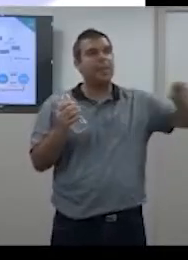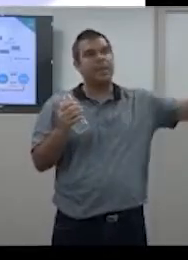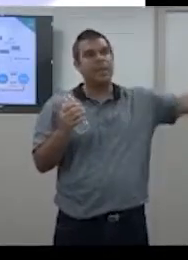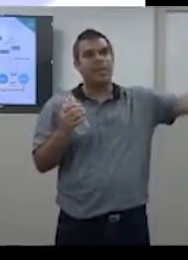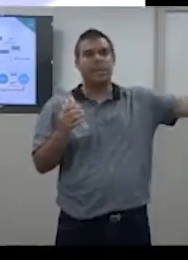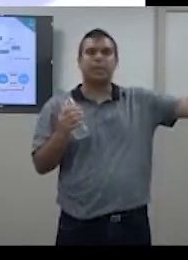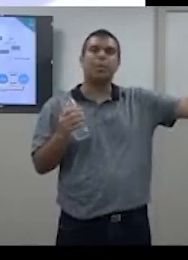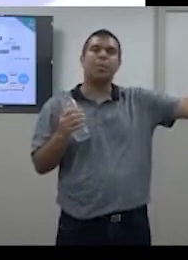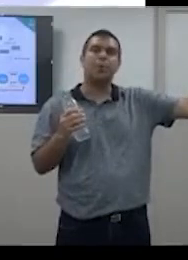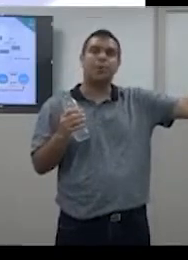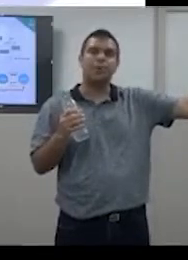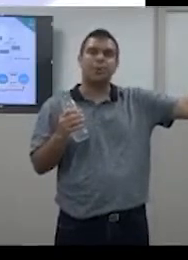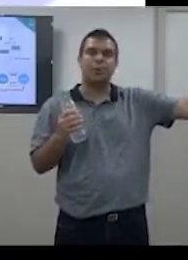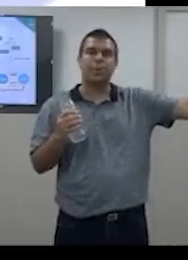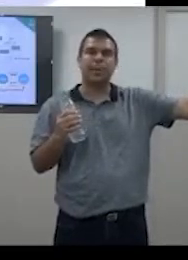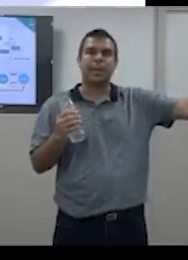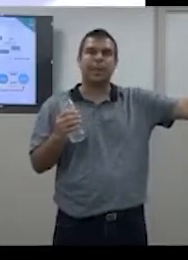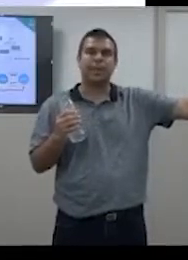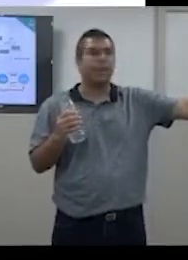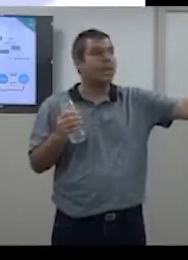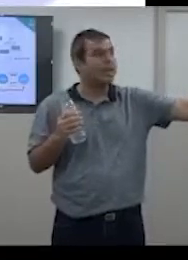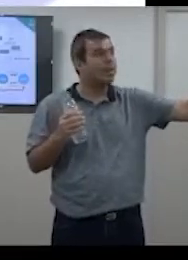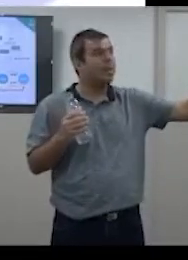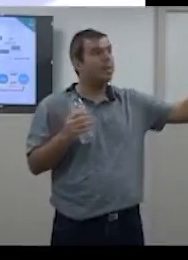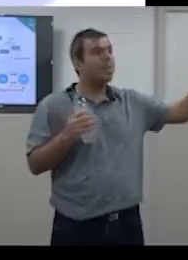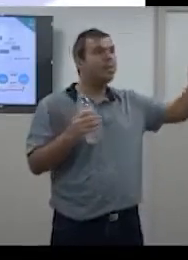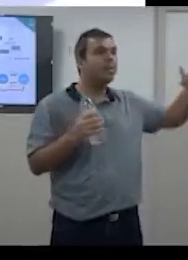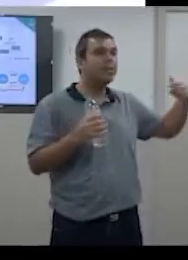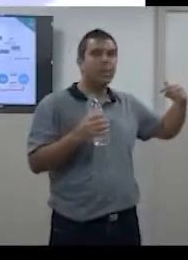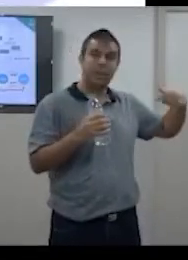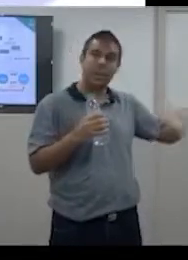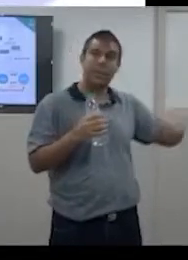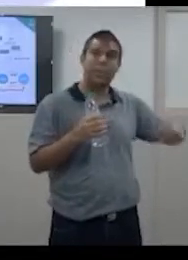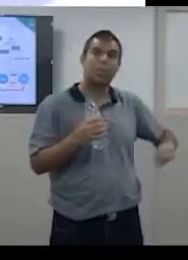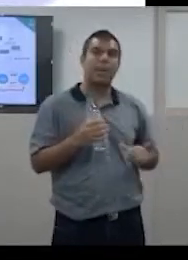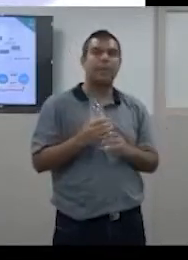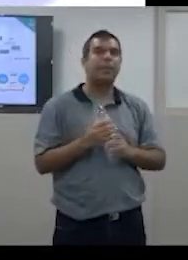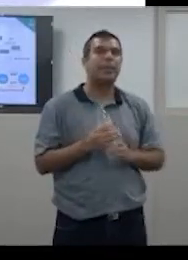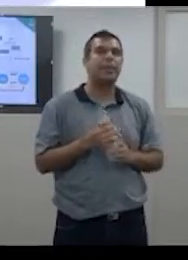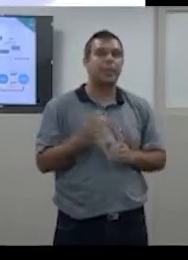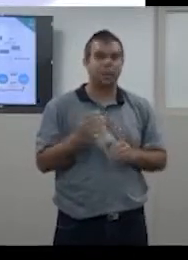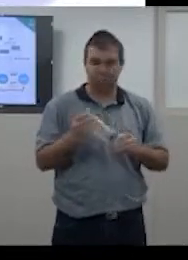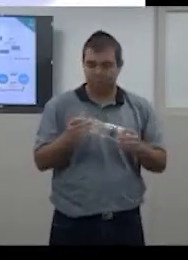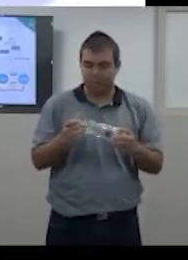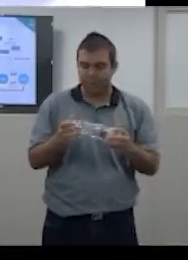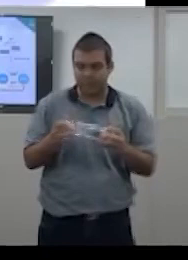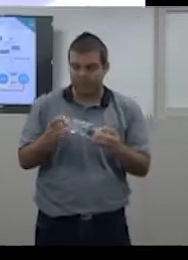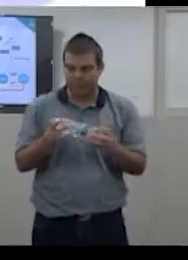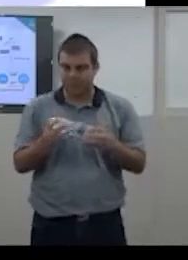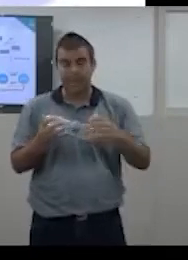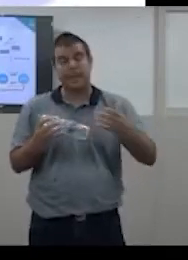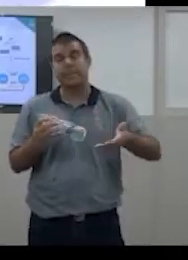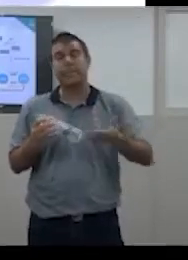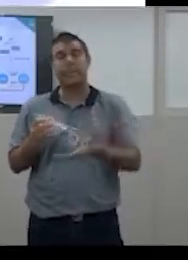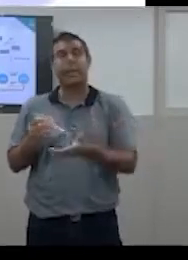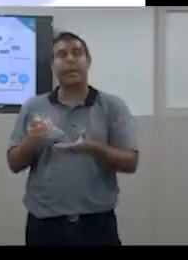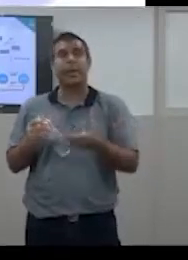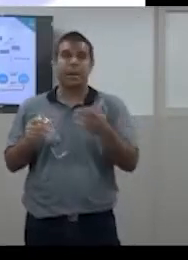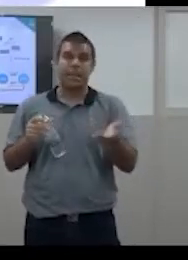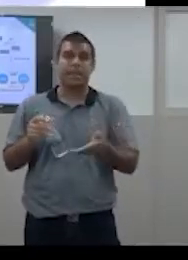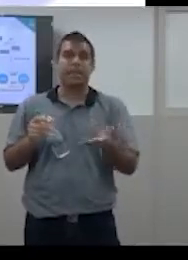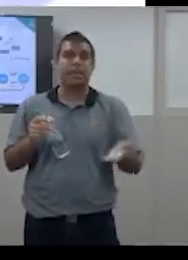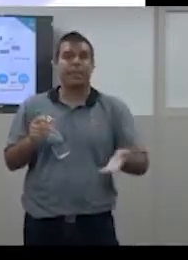também incide nesse componente que ficou para trás ali e começa a refletir. E a gente começa a ver de maneira muito mais longa, de